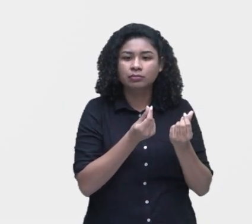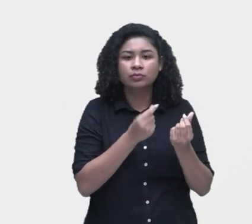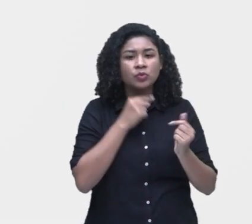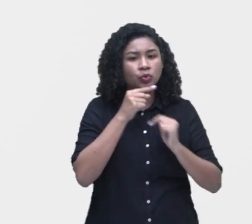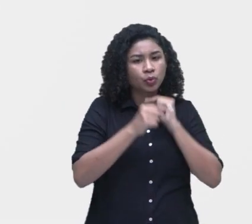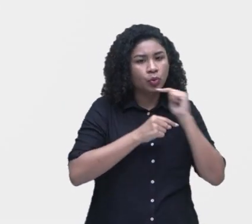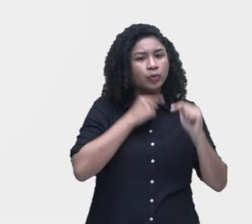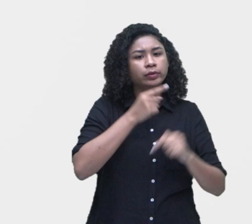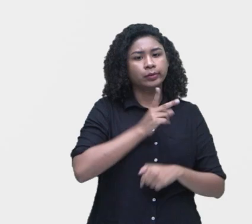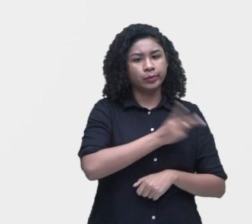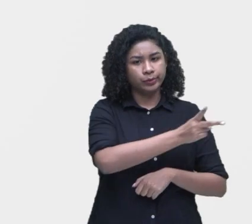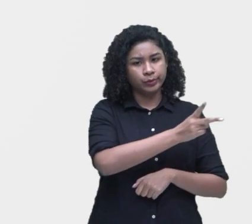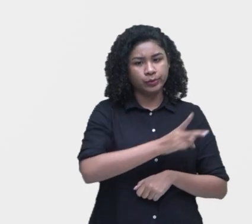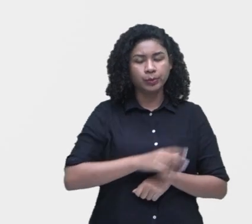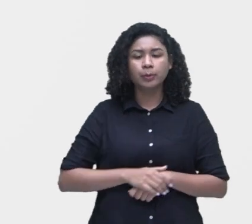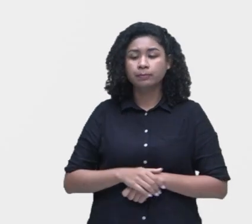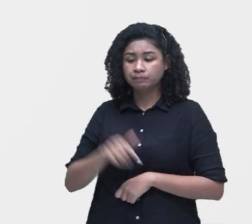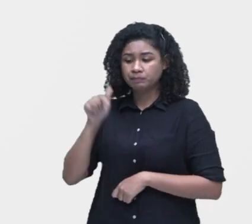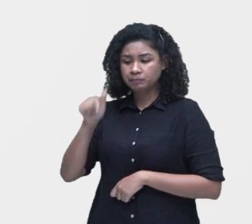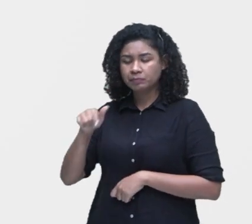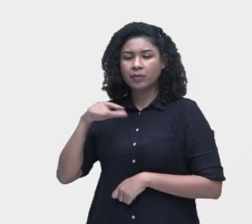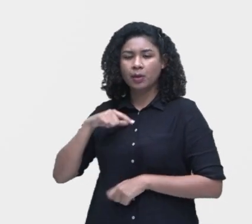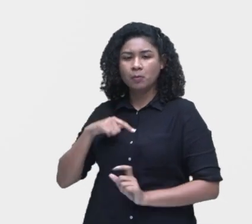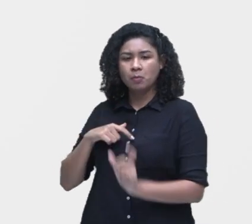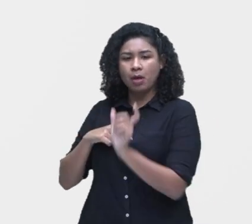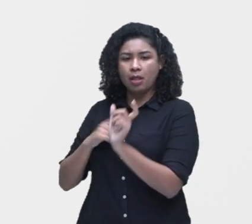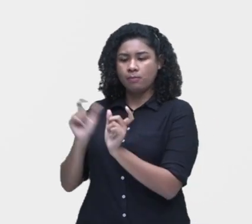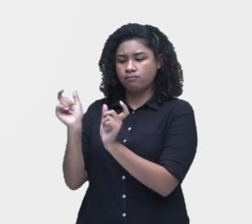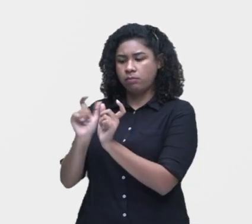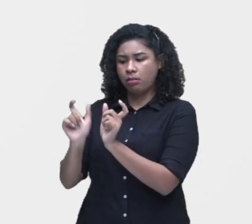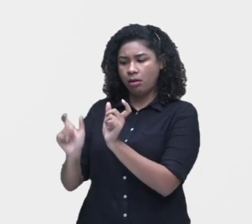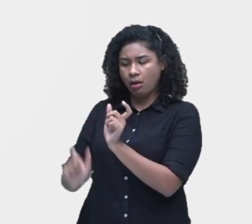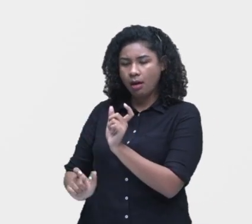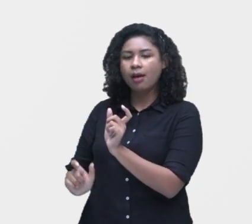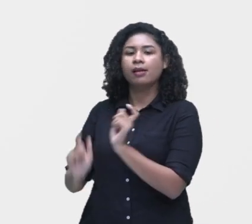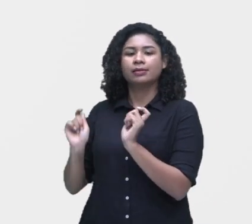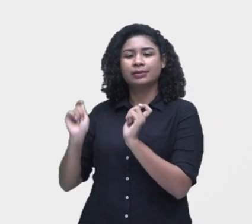vários significados, somente definidos dentro de